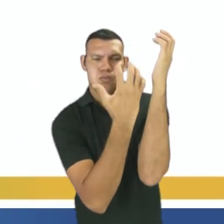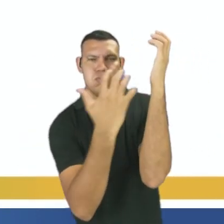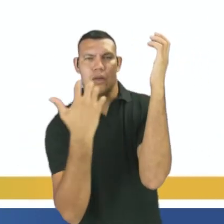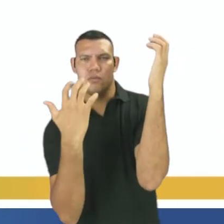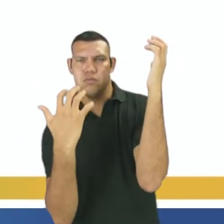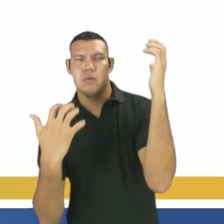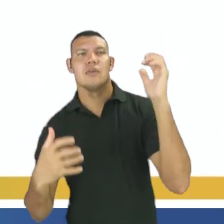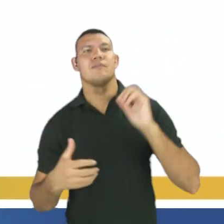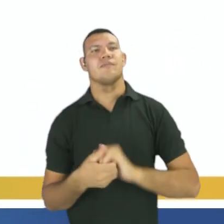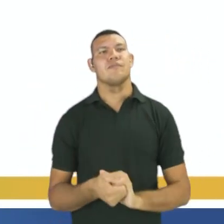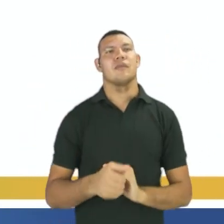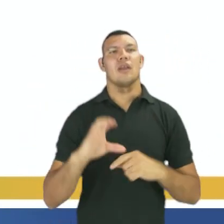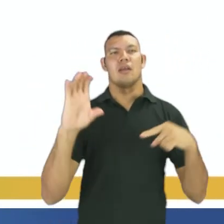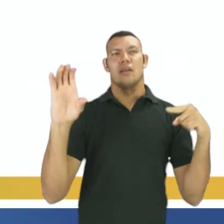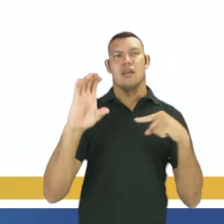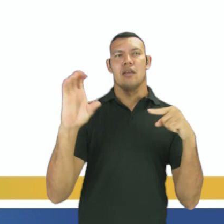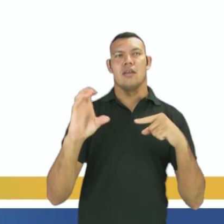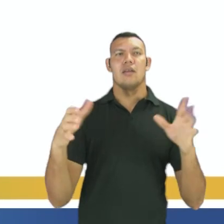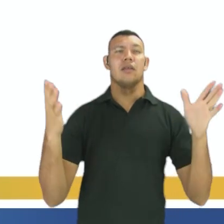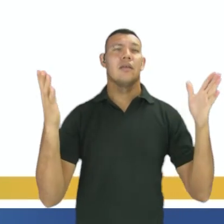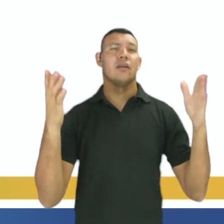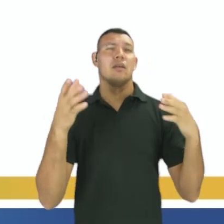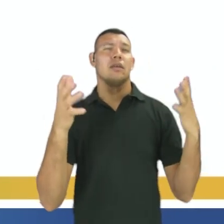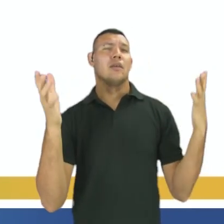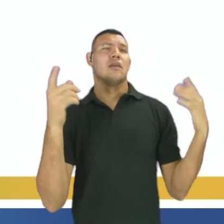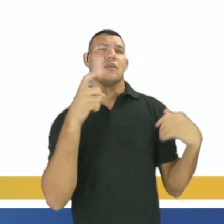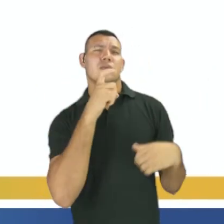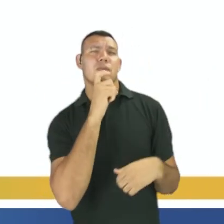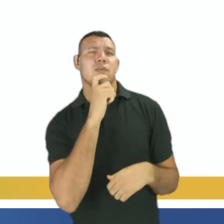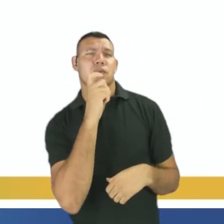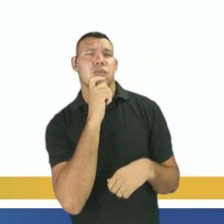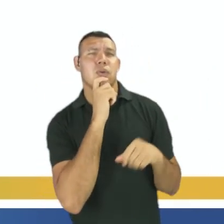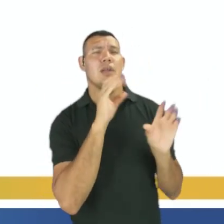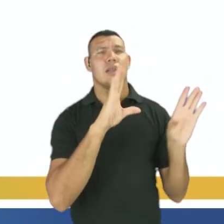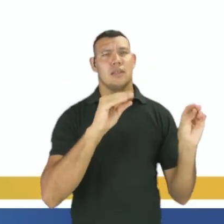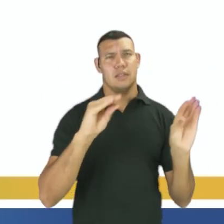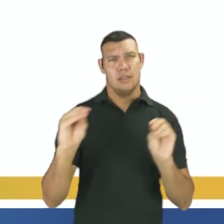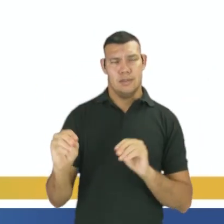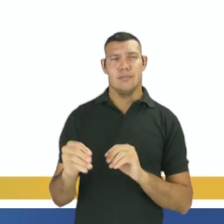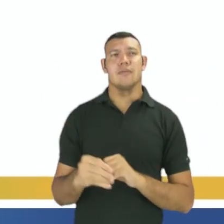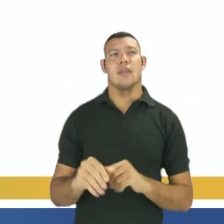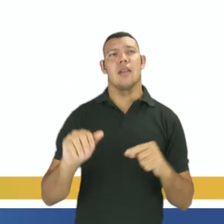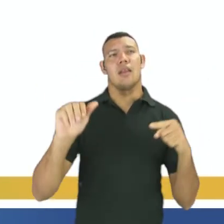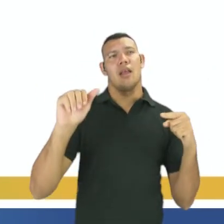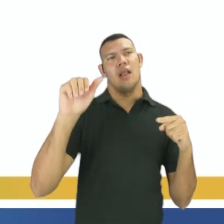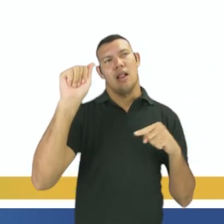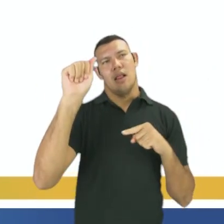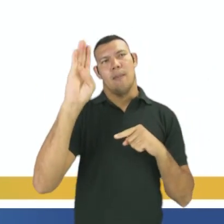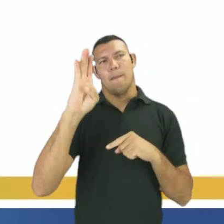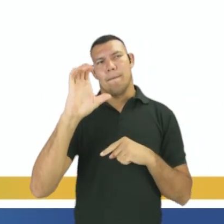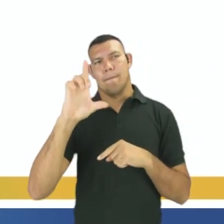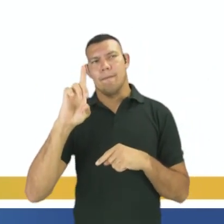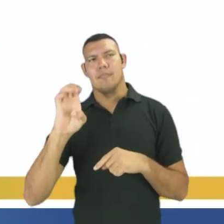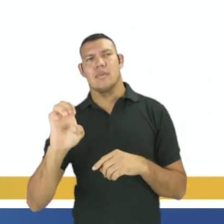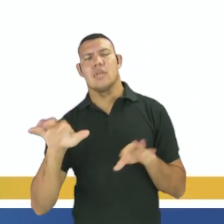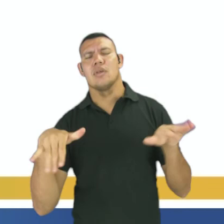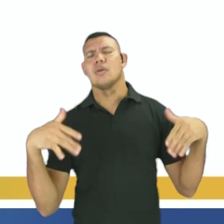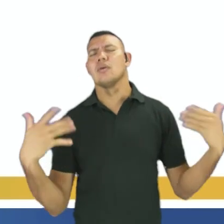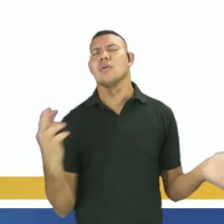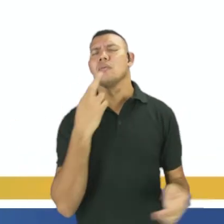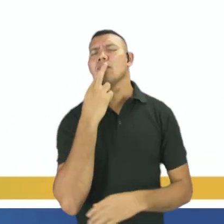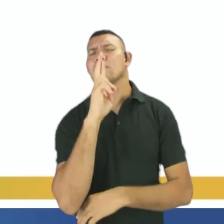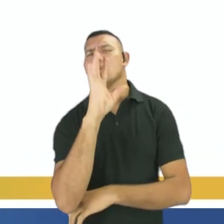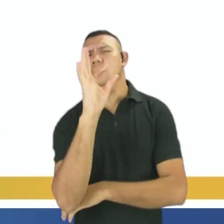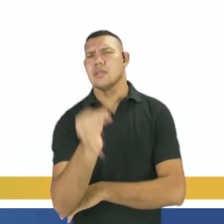clima quente e seco elevada precipitação e vegetação dos Pampas né então nós temos alternativa a b c e d qual seria a alternativa